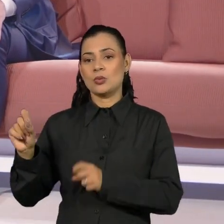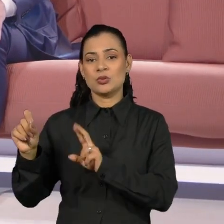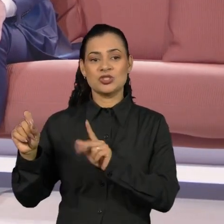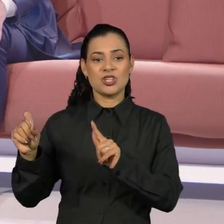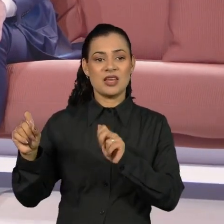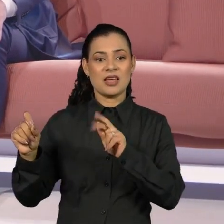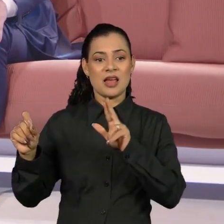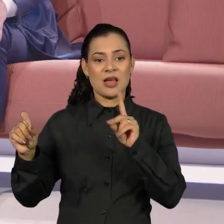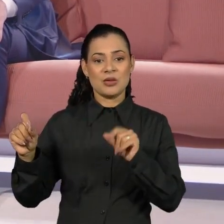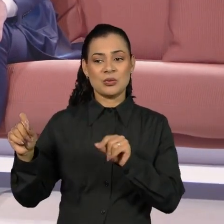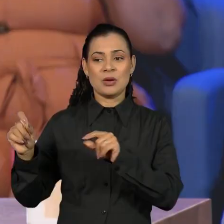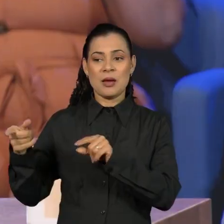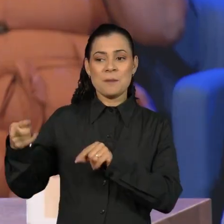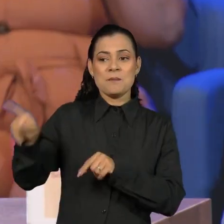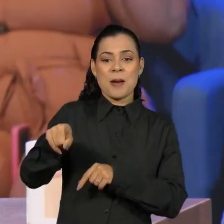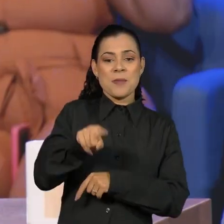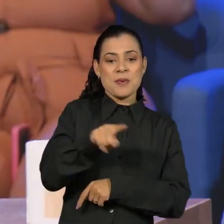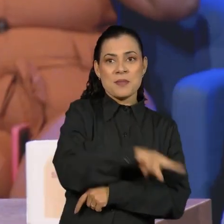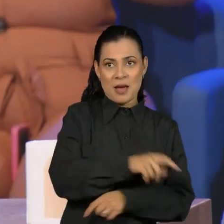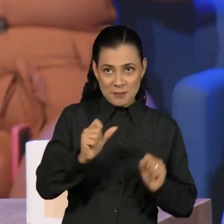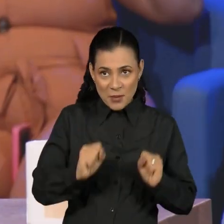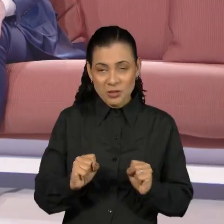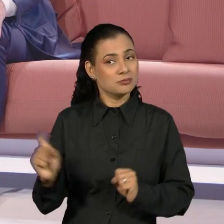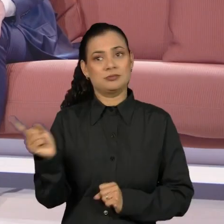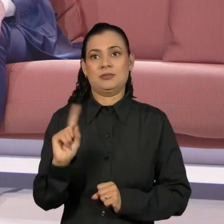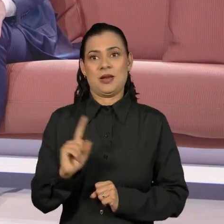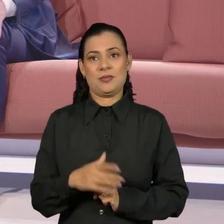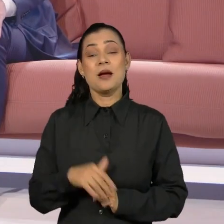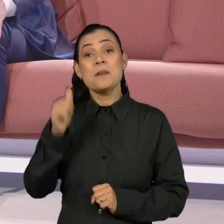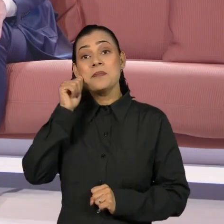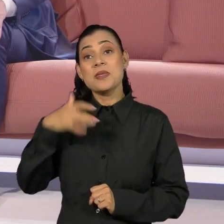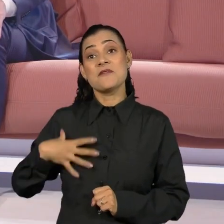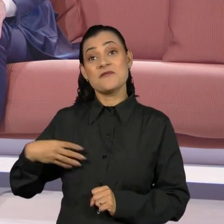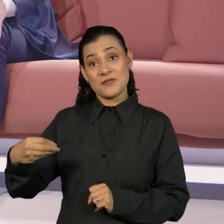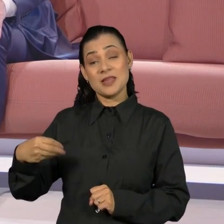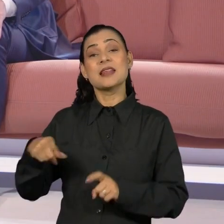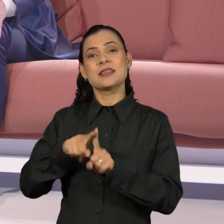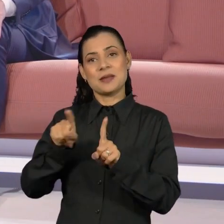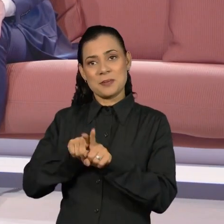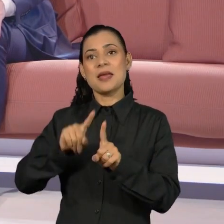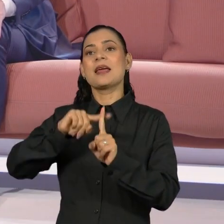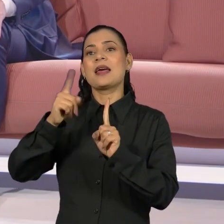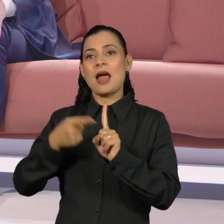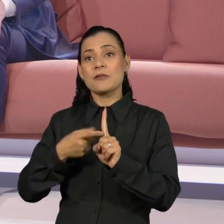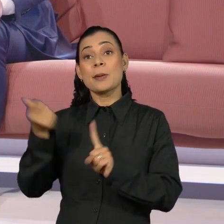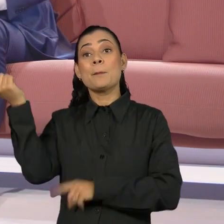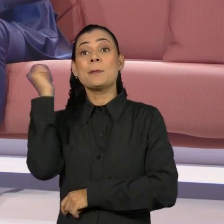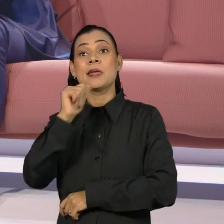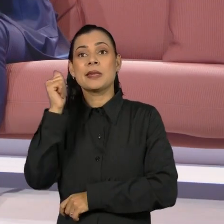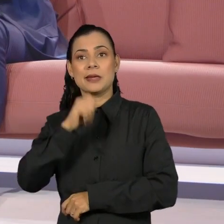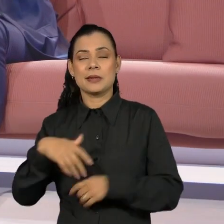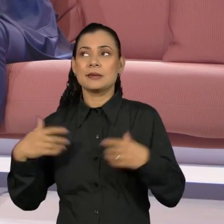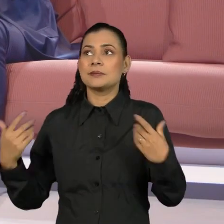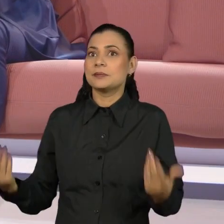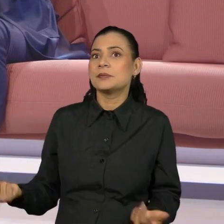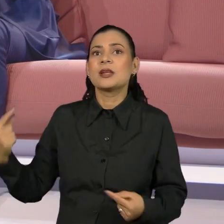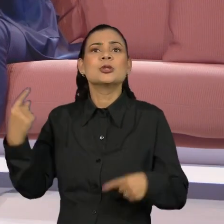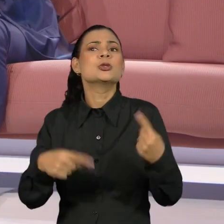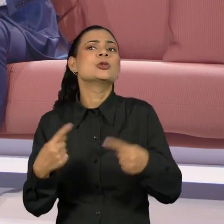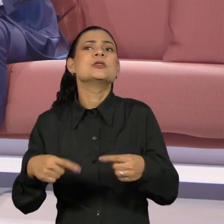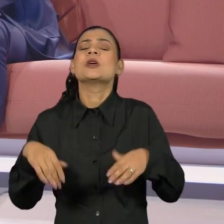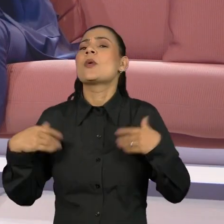Como ser um democrata, deixou ele escolher, né? Aí a minha filha ficou grávida, uma menina. Aí começaram a